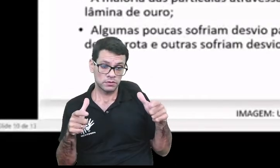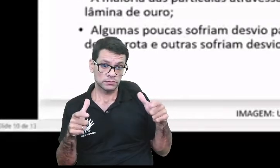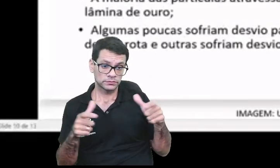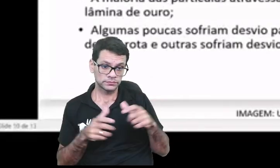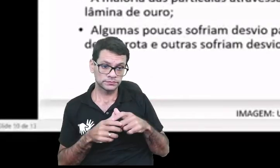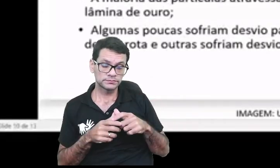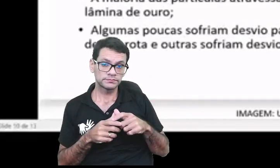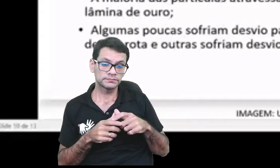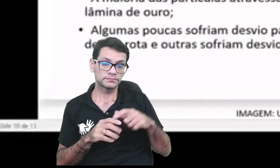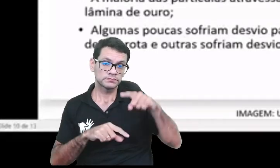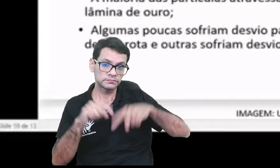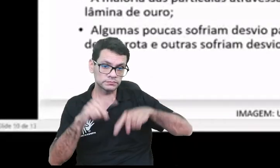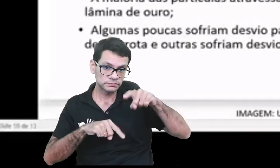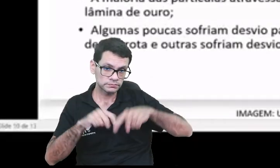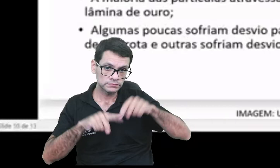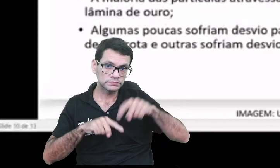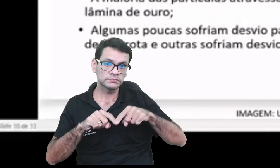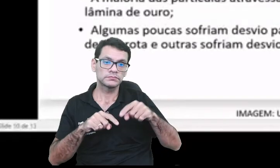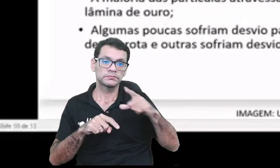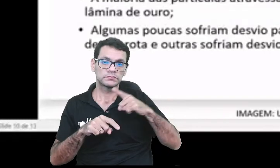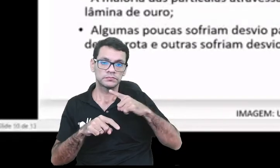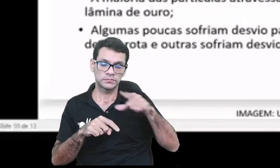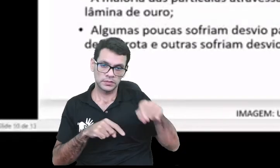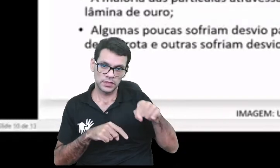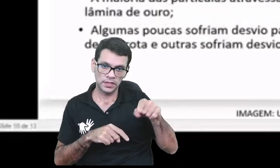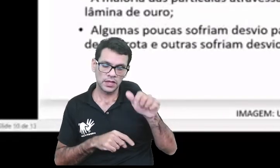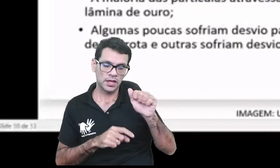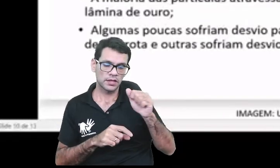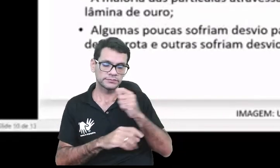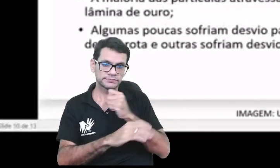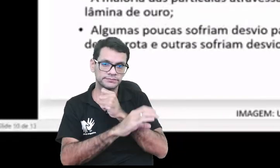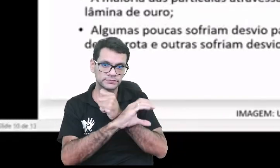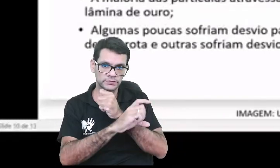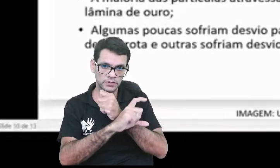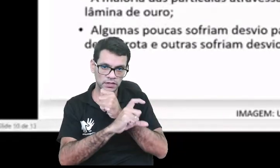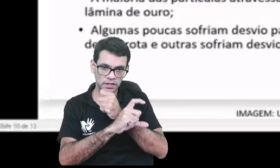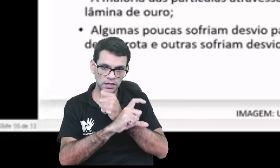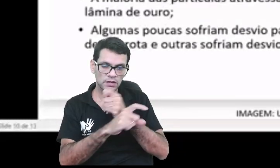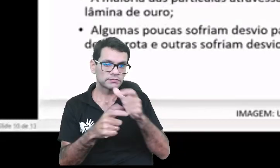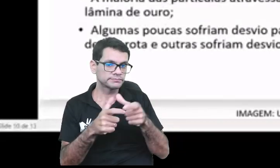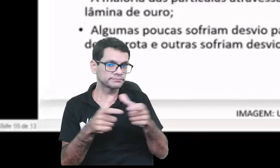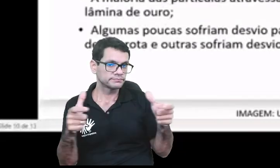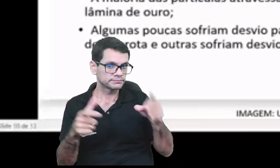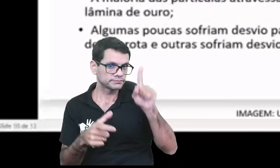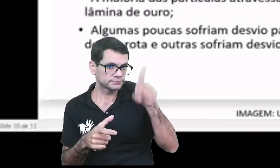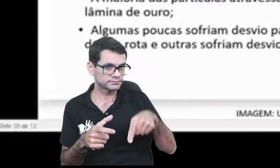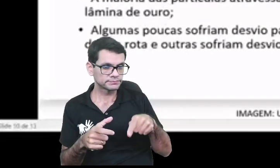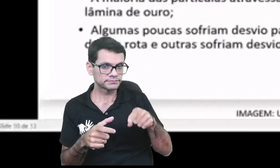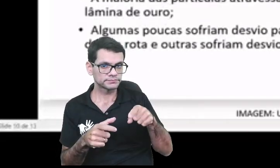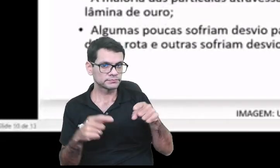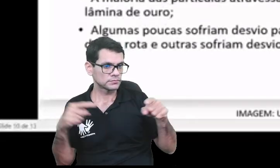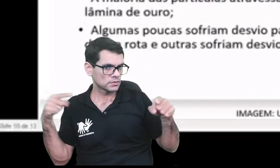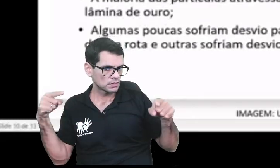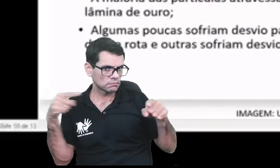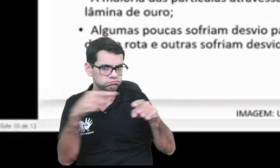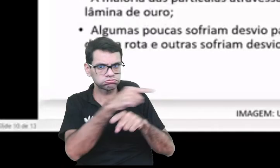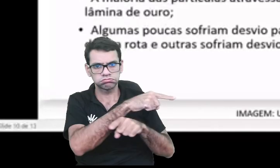dessas partículas, né, desse feixe de partículas alfa aqui, a maior parte atravessava a lâmina.